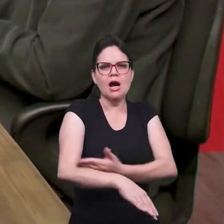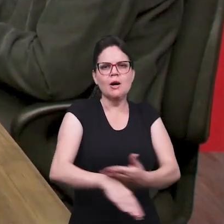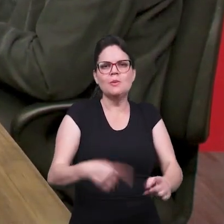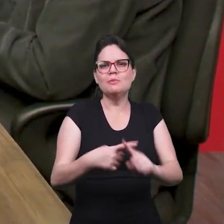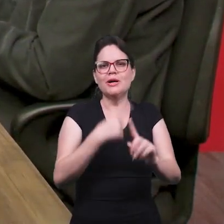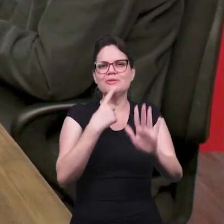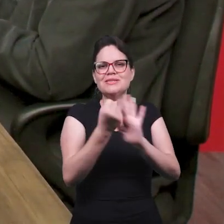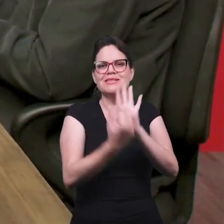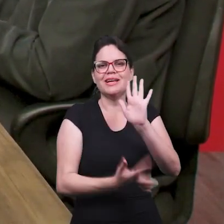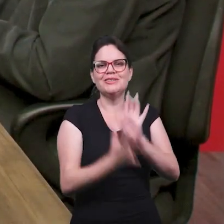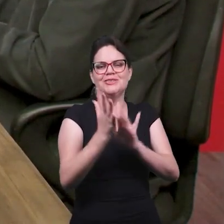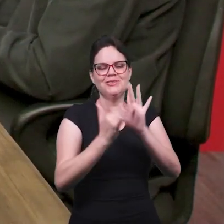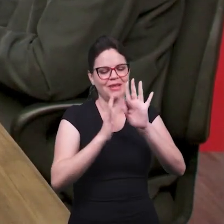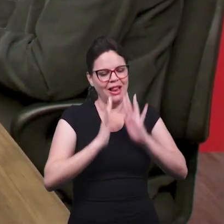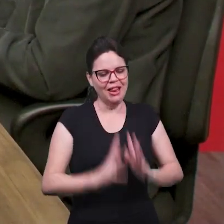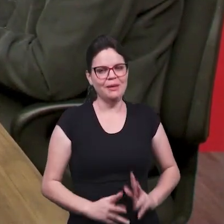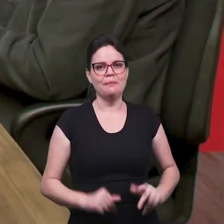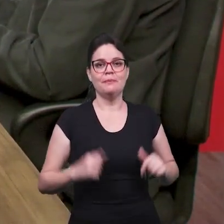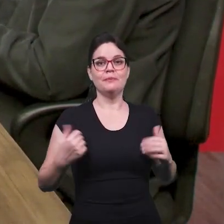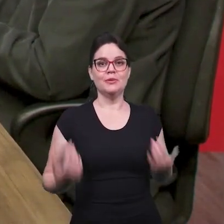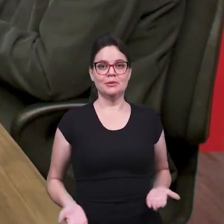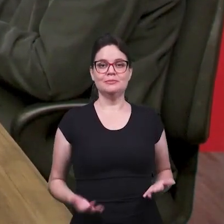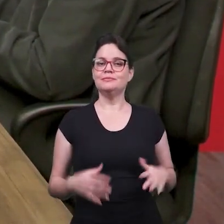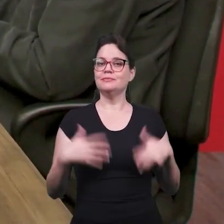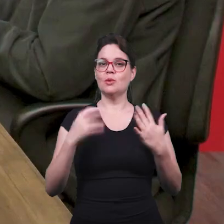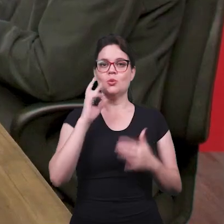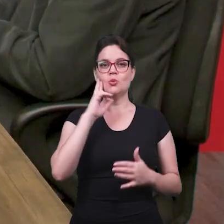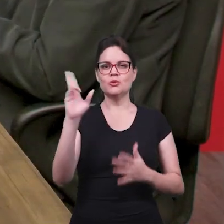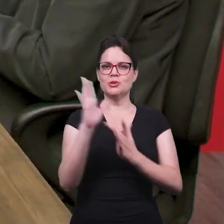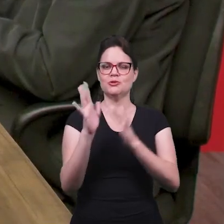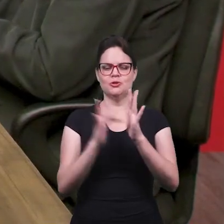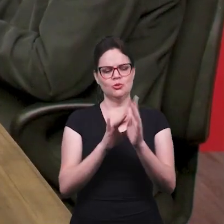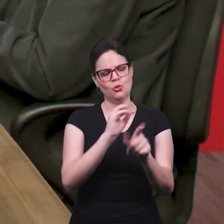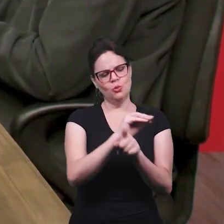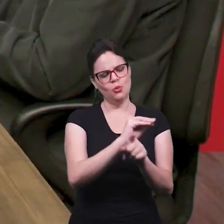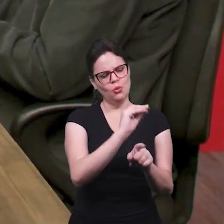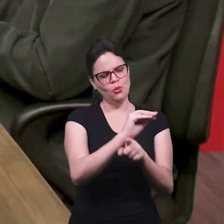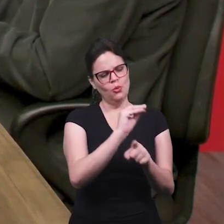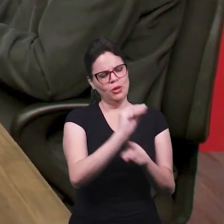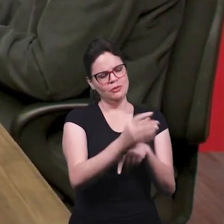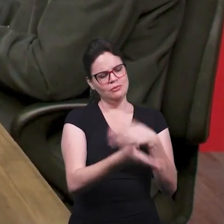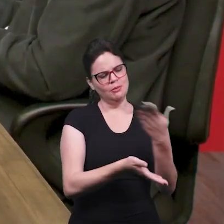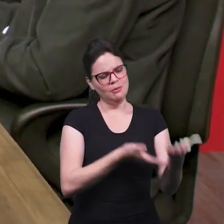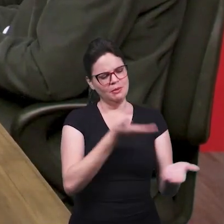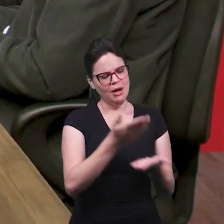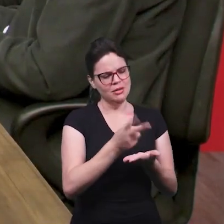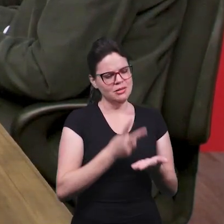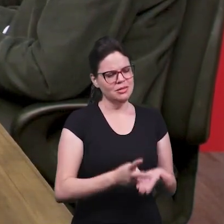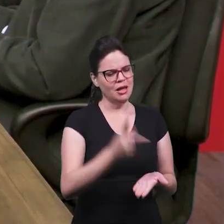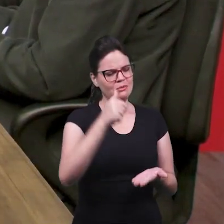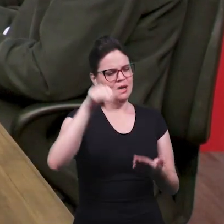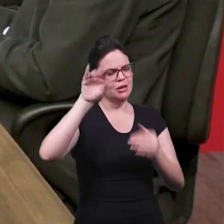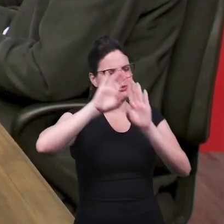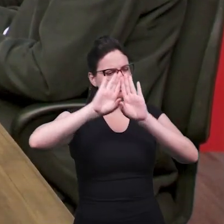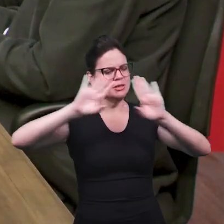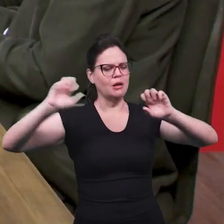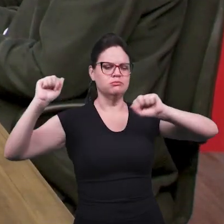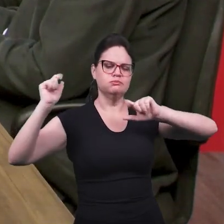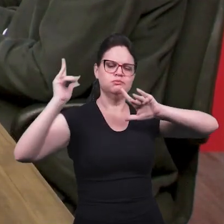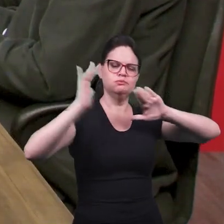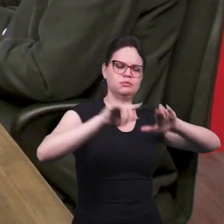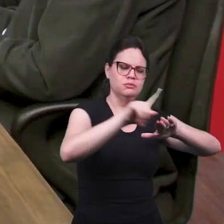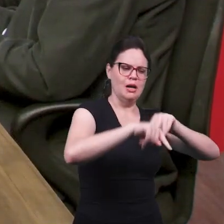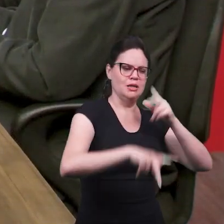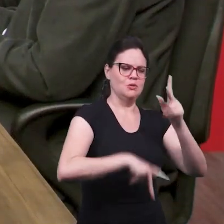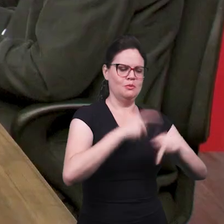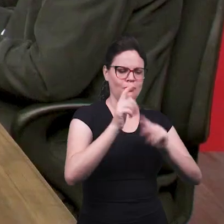que Jesus, o cuidado dele, sempre ele deu os recursos da eternidade para que ela pudesse ser vencedora. O